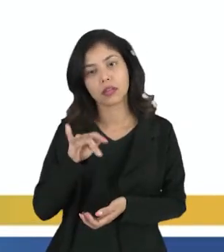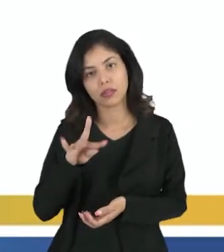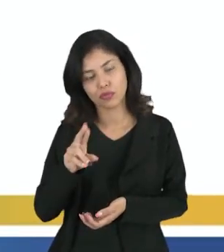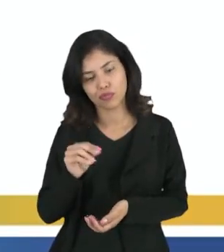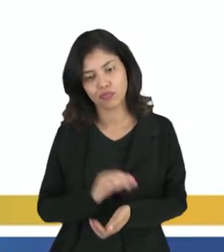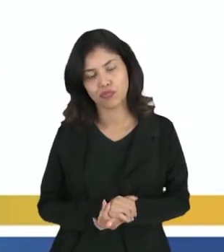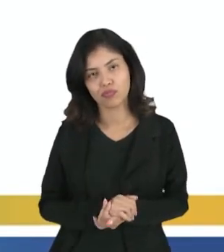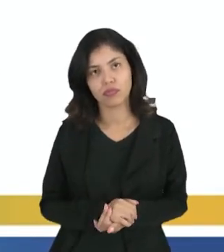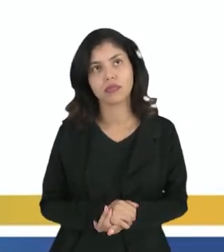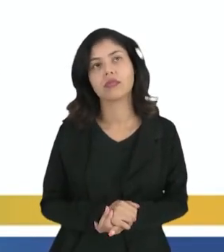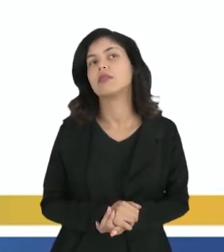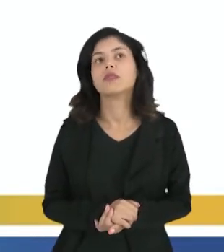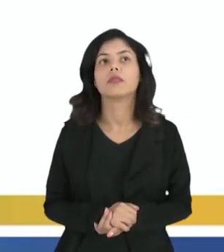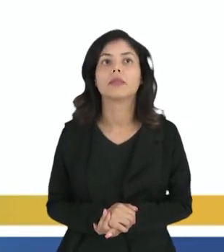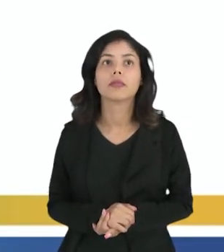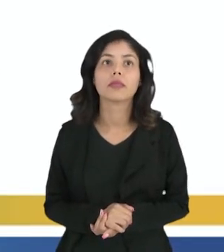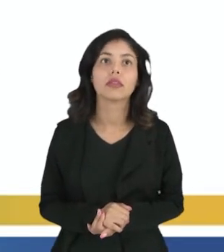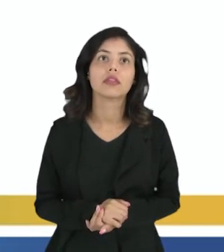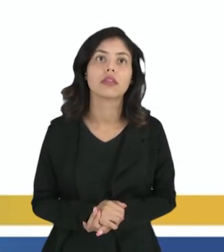resistiu.